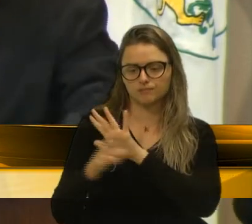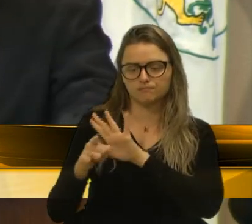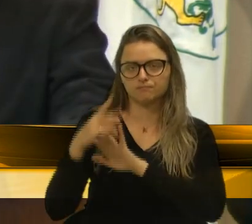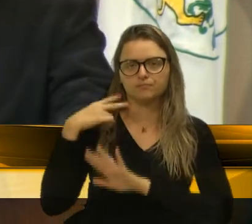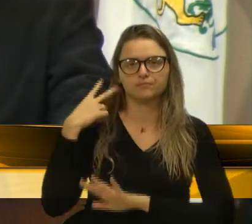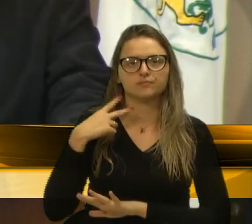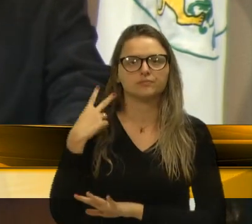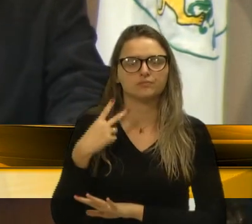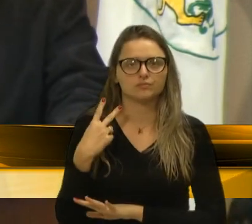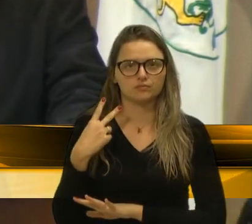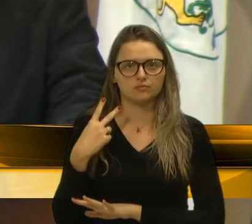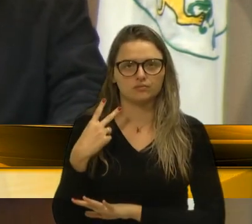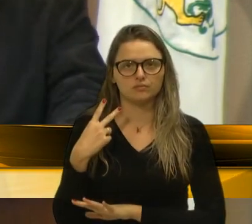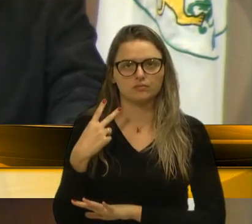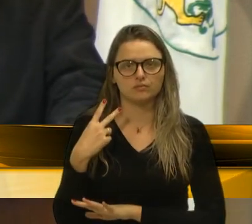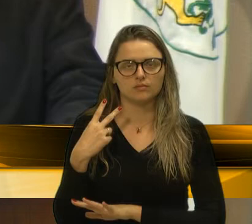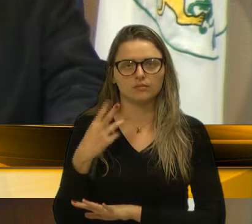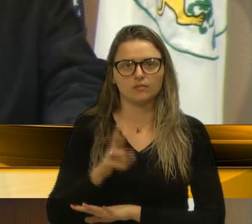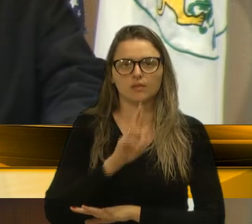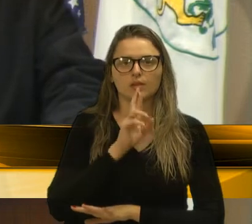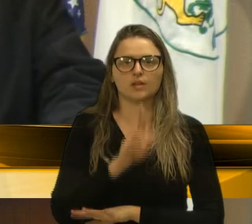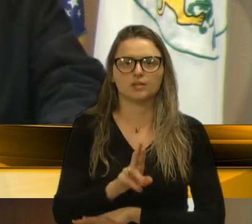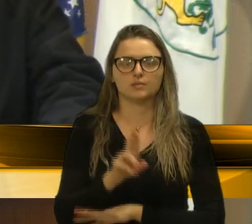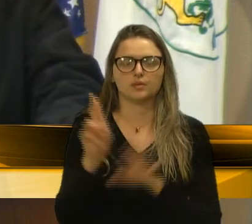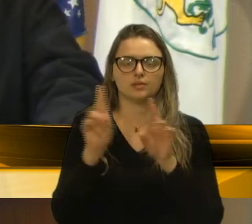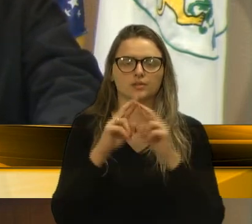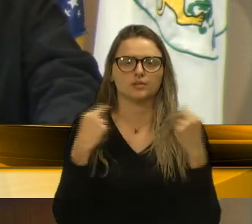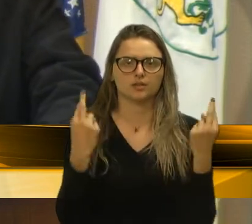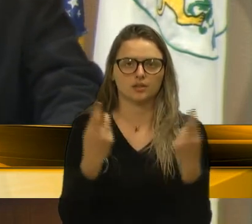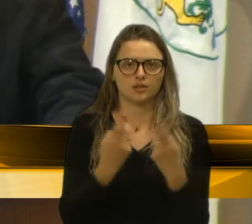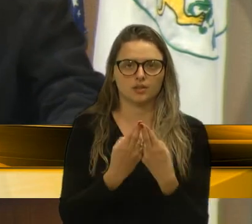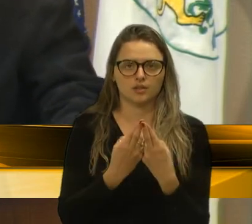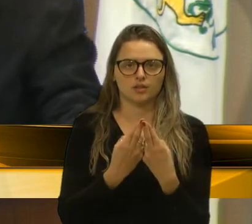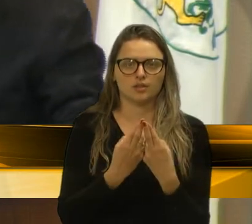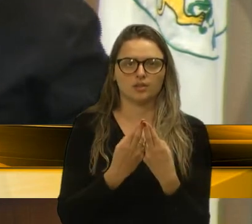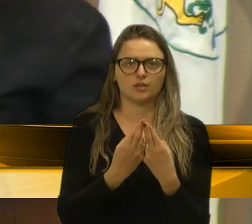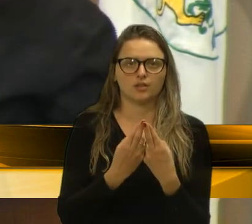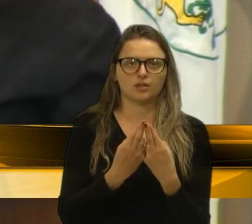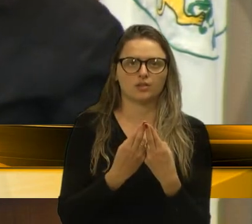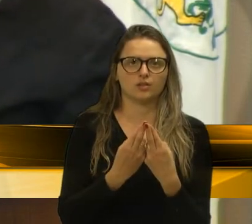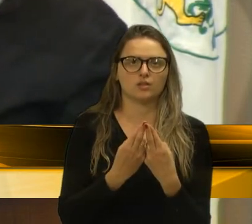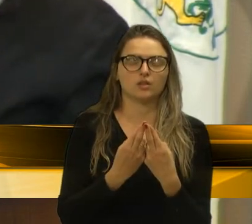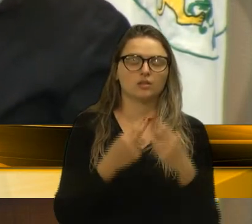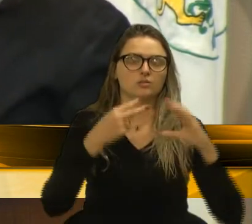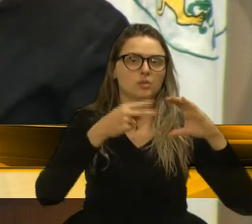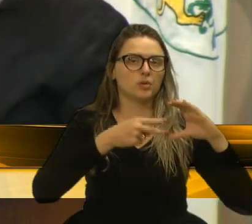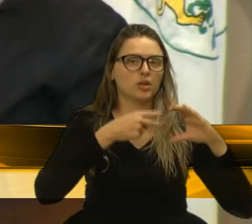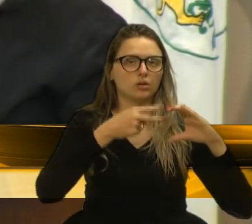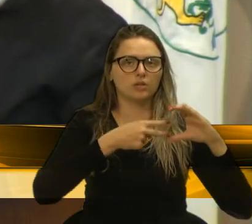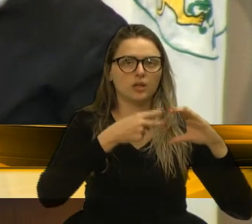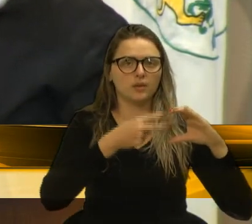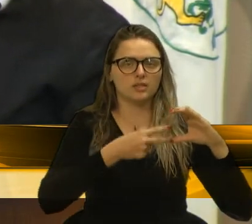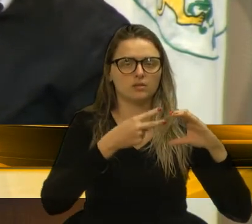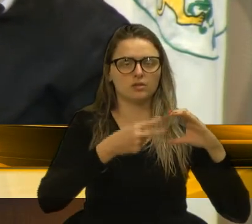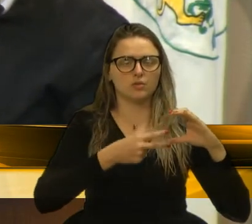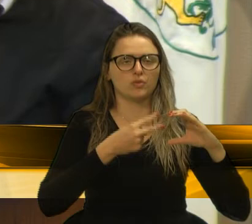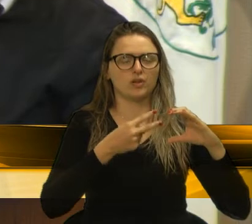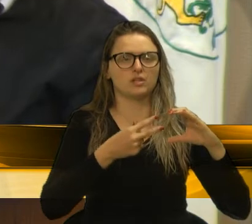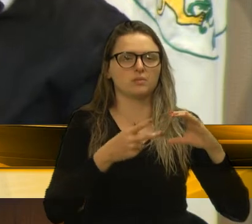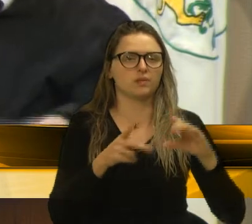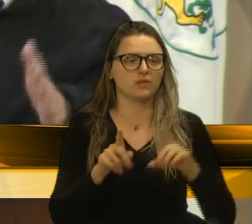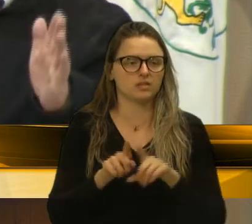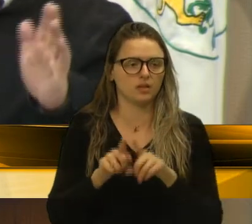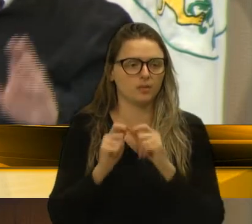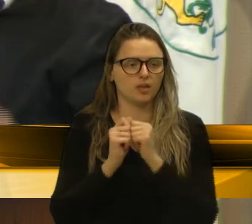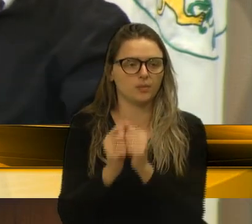aqui os resultados dessa reunião então com a Câmara de Indústria e Comércio, e que nós vamos procurar reproduzir